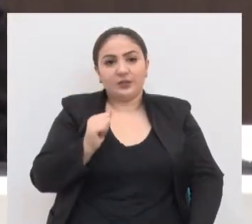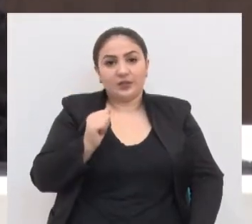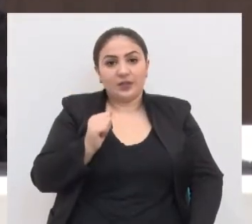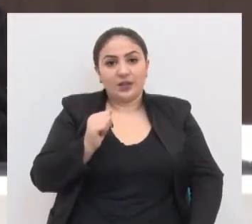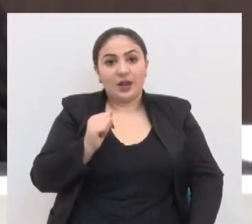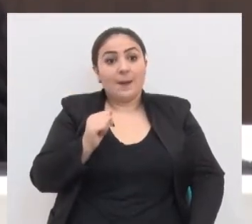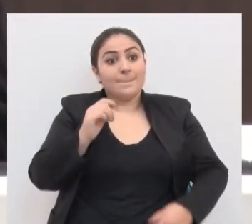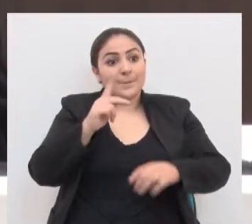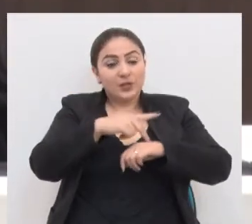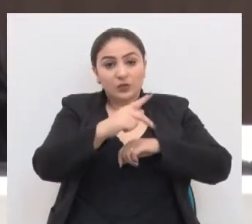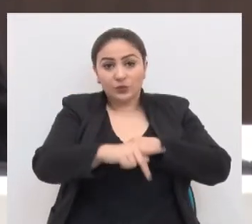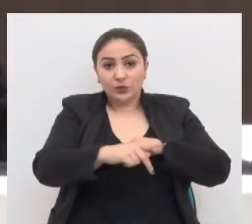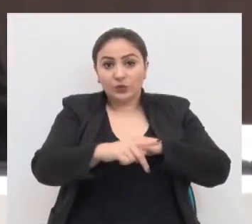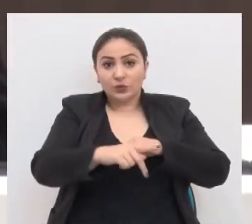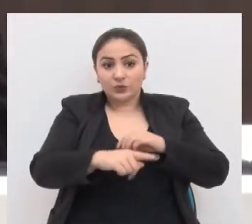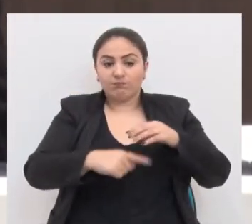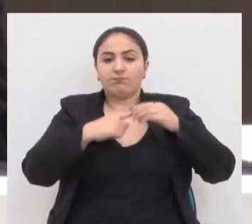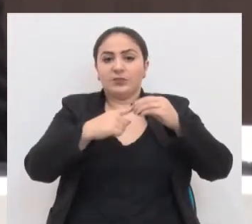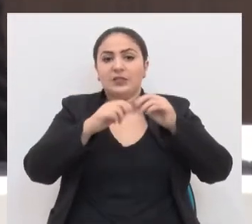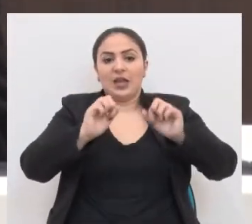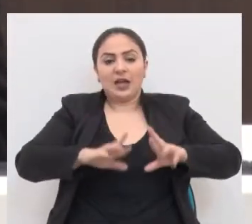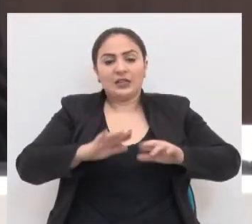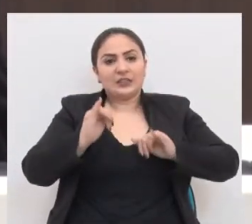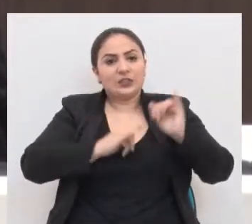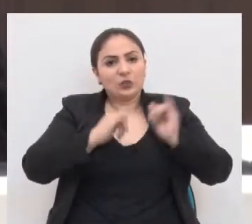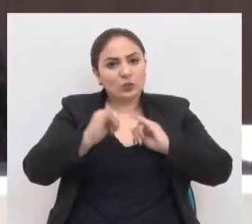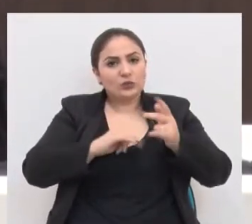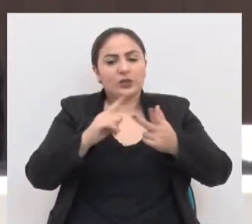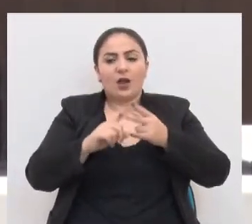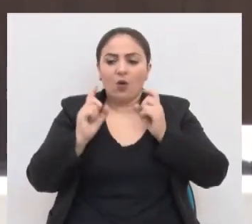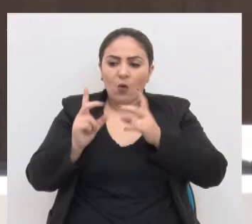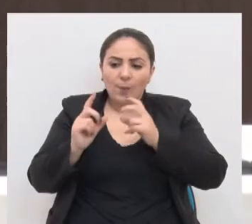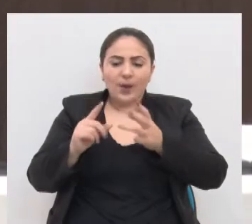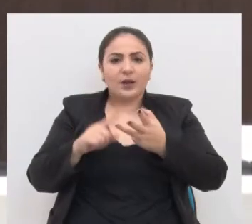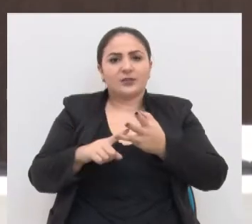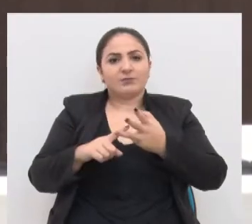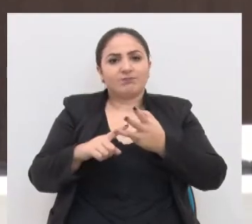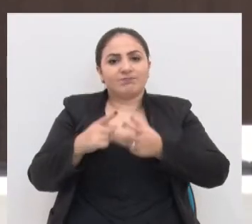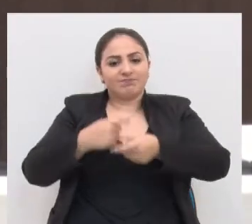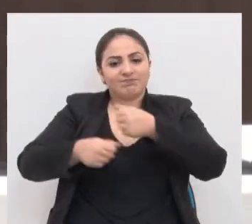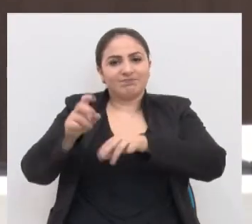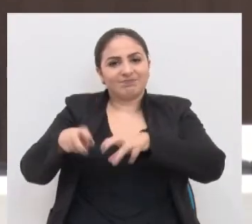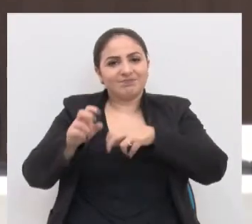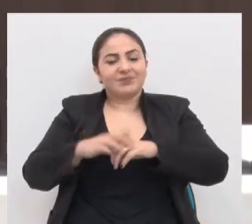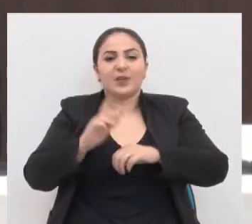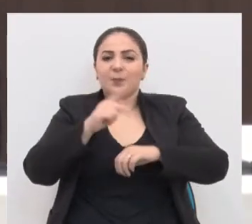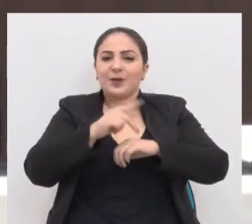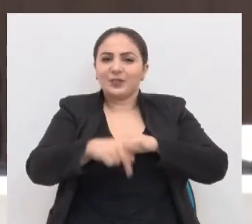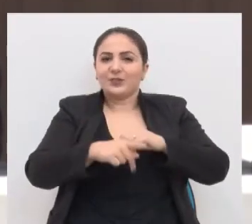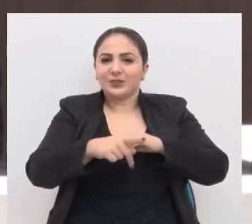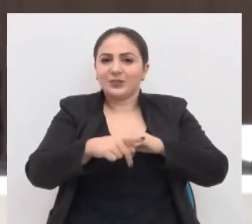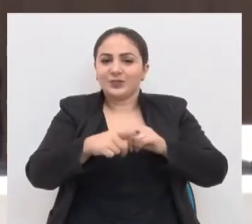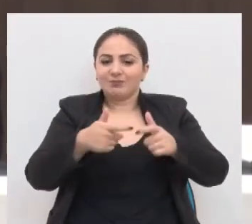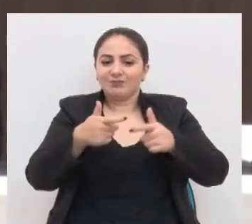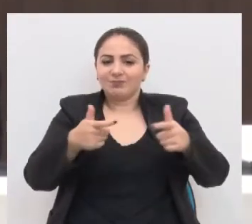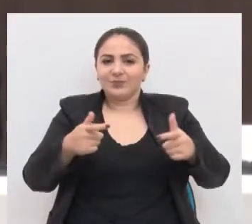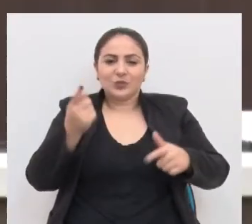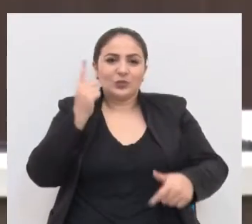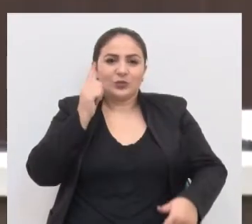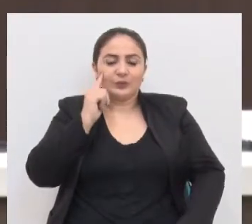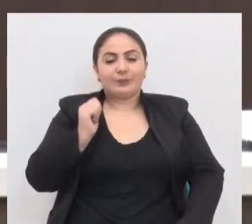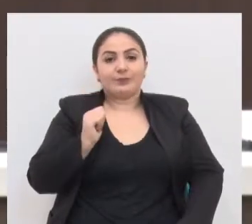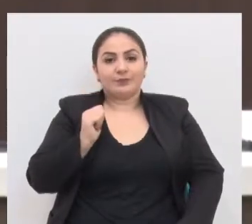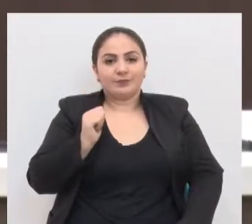se destaca na área da indústria, do comércio, do agronegócio. Passo Fundo cresce a cada